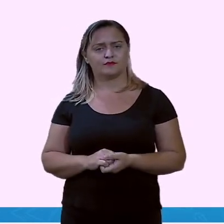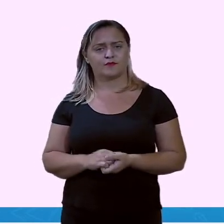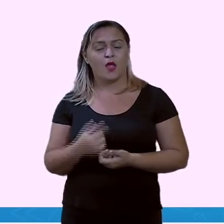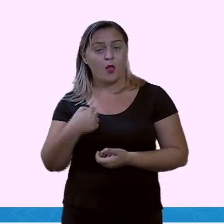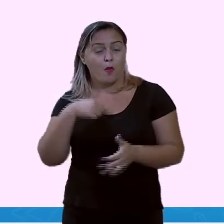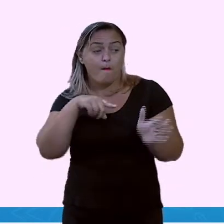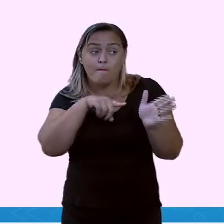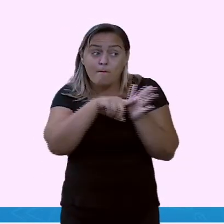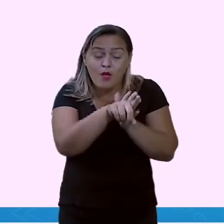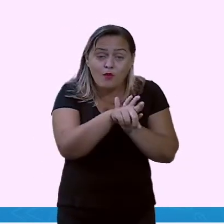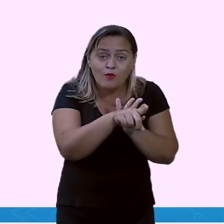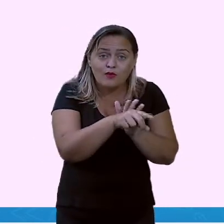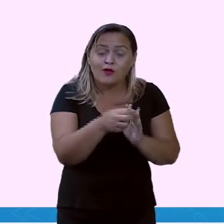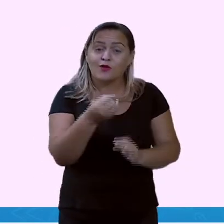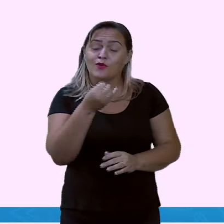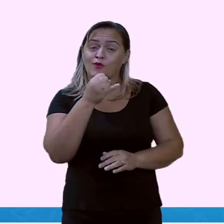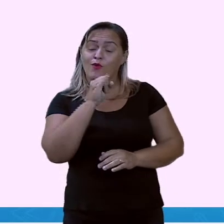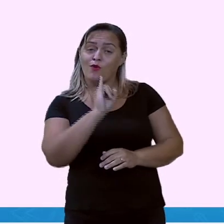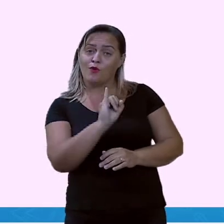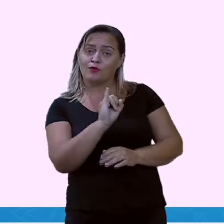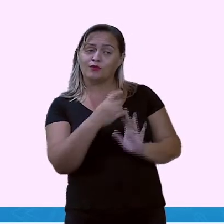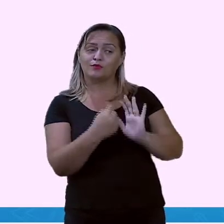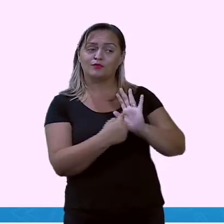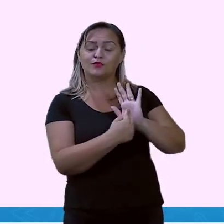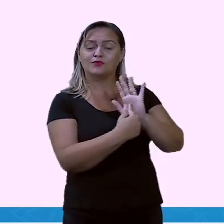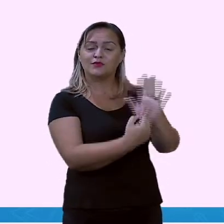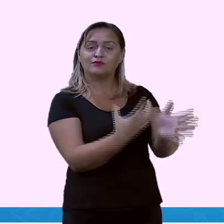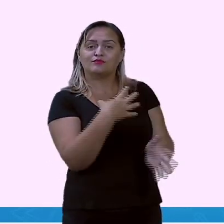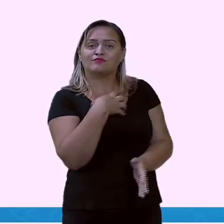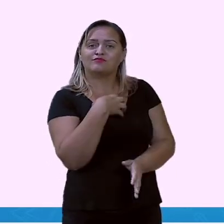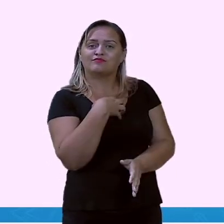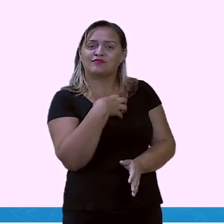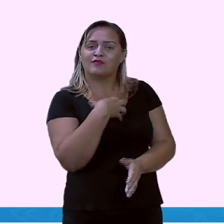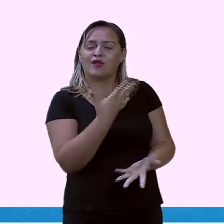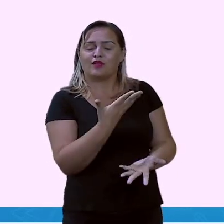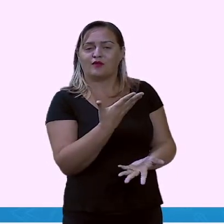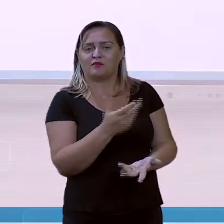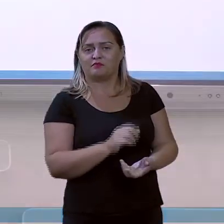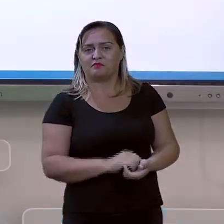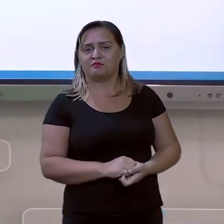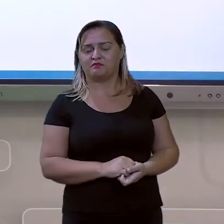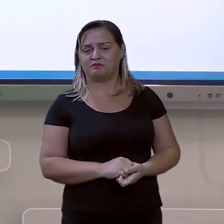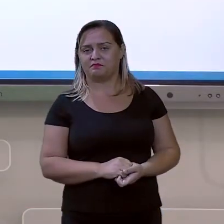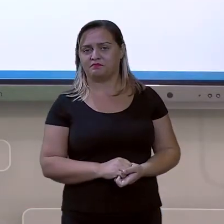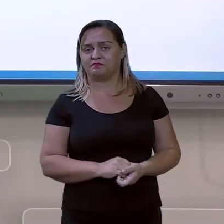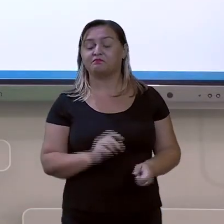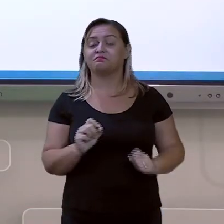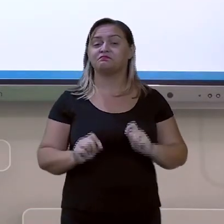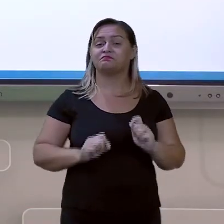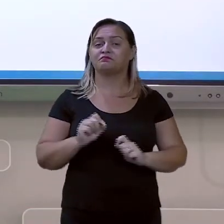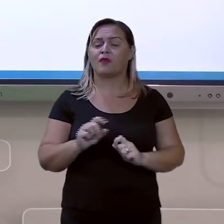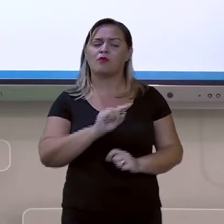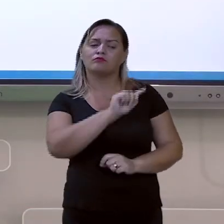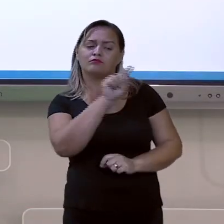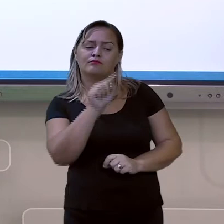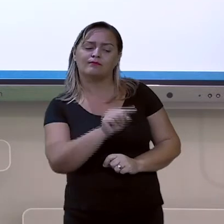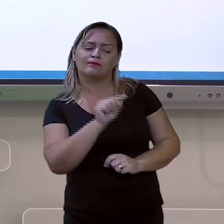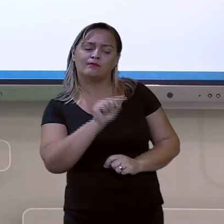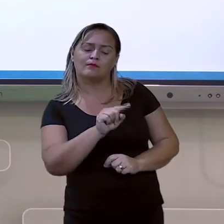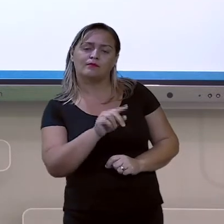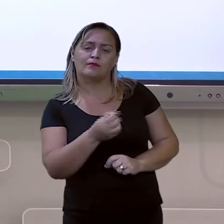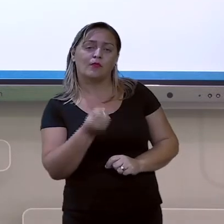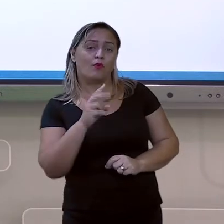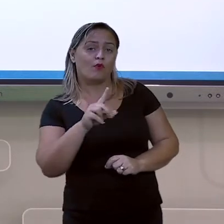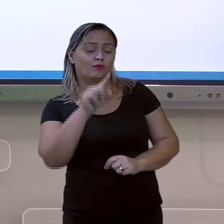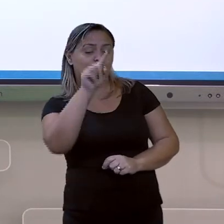perguntando para ela? Ou que eu estou demonstrando algum sentimento? Será que eu vou usar um ponto de